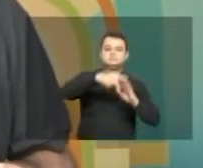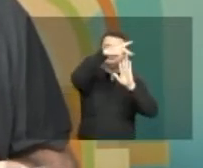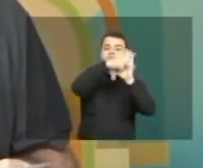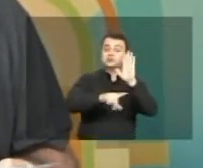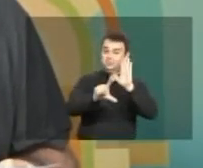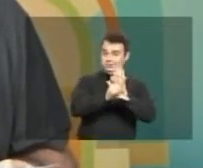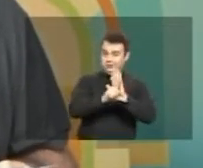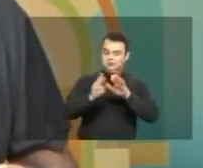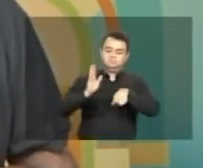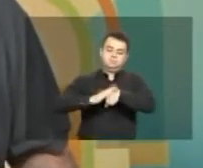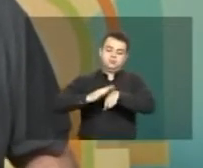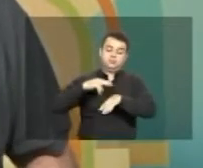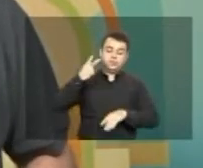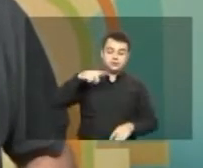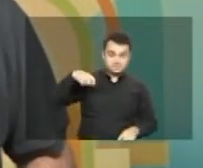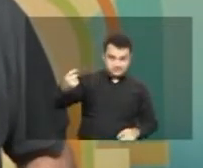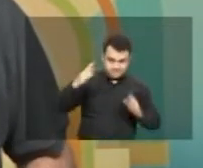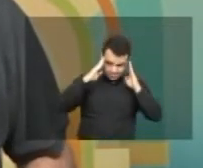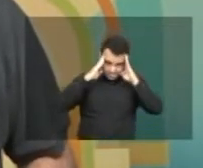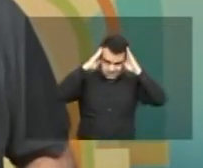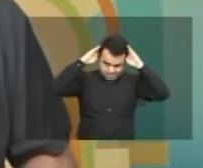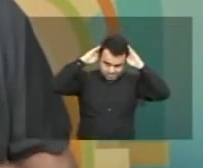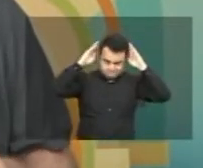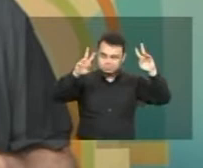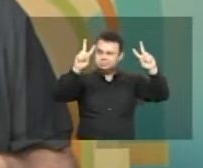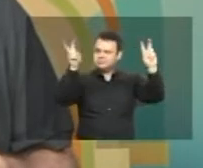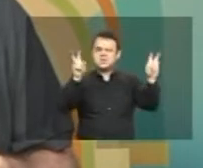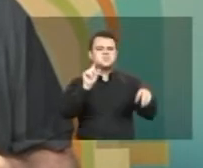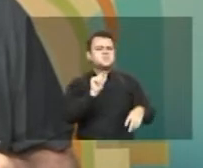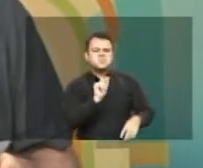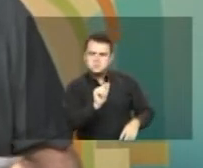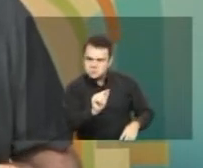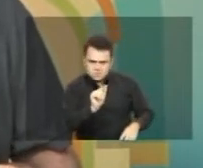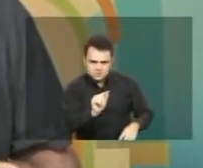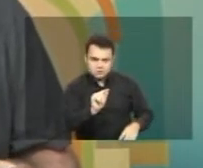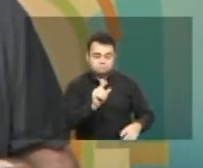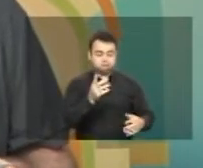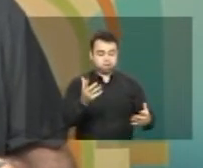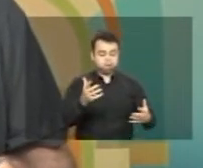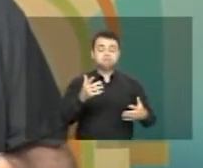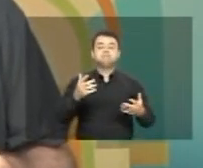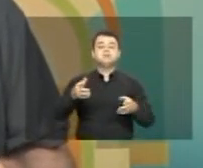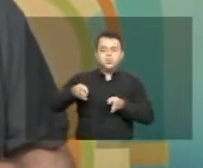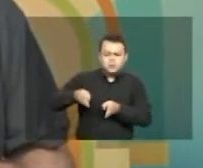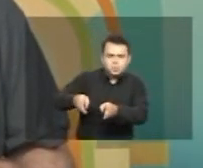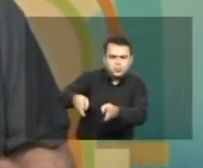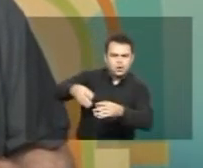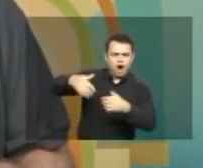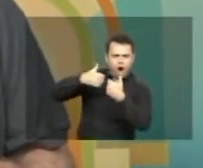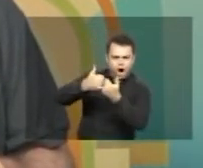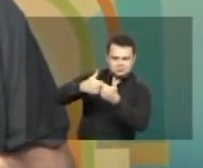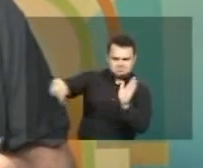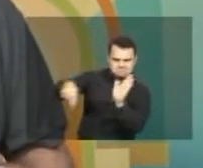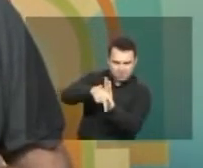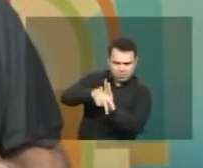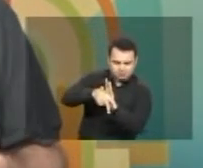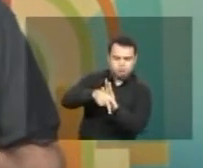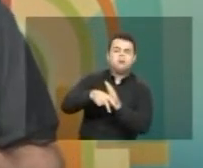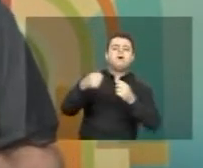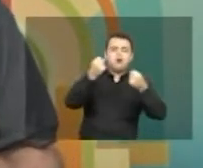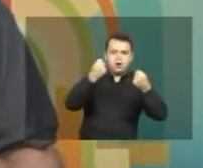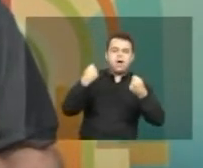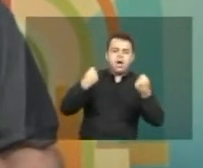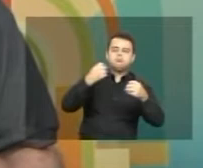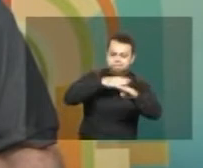parlamentares analisam também projeto de lei de autoria do vereador Paulo paulera do progressistas a medida permite o estacionamento de veículos nos